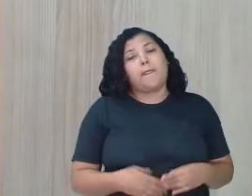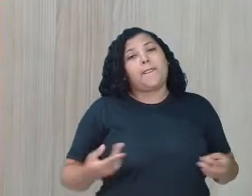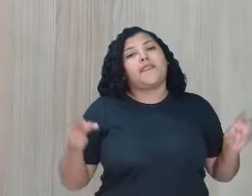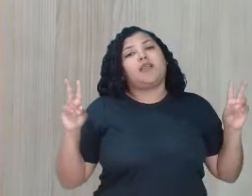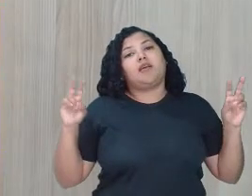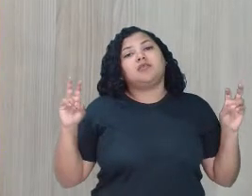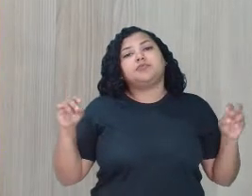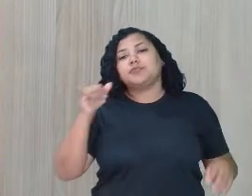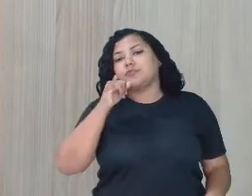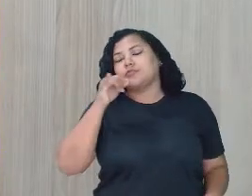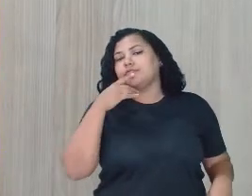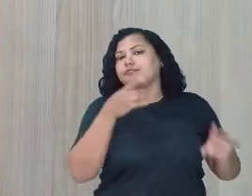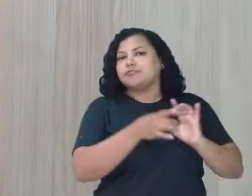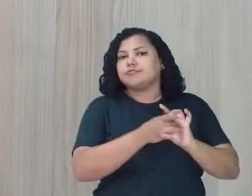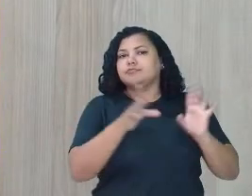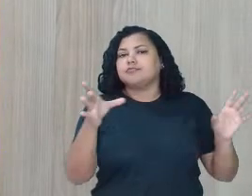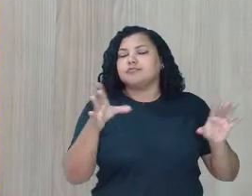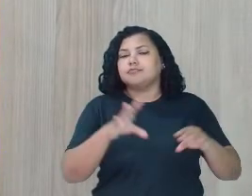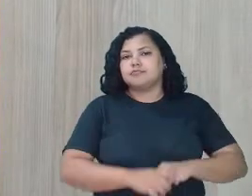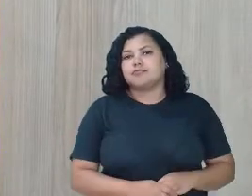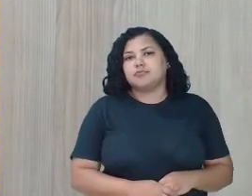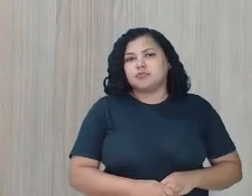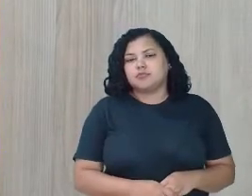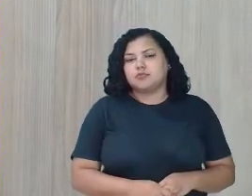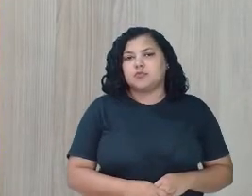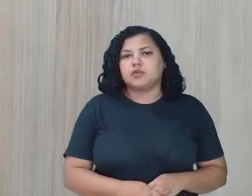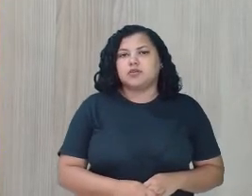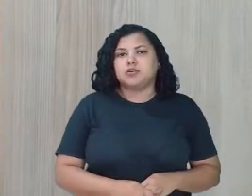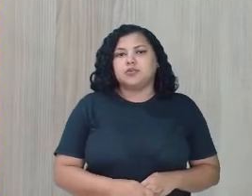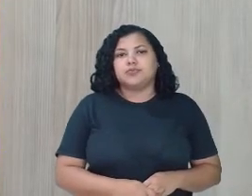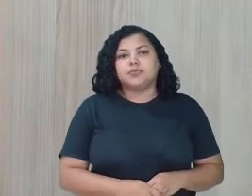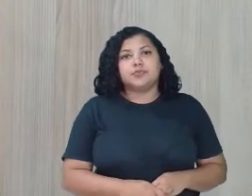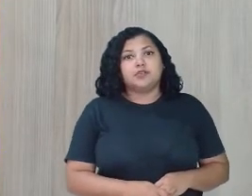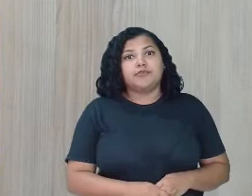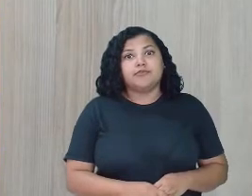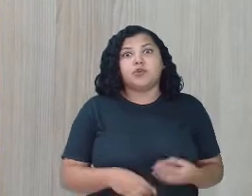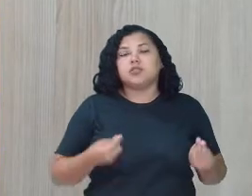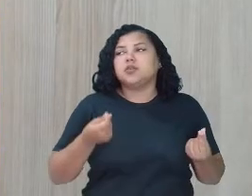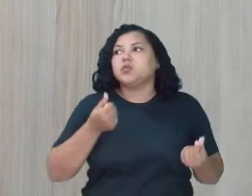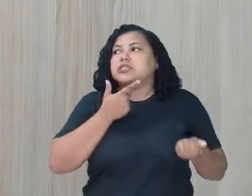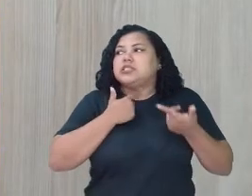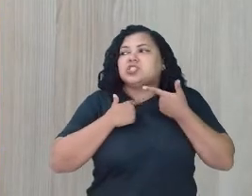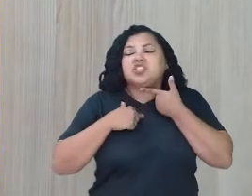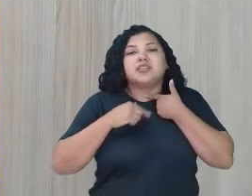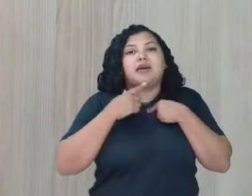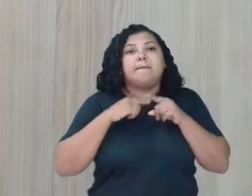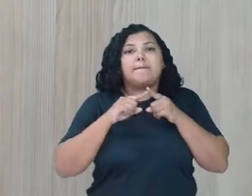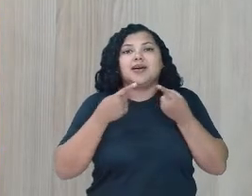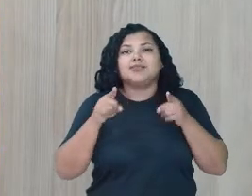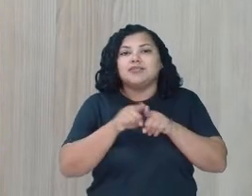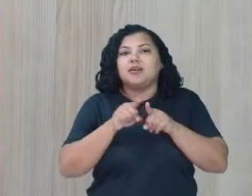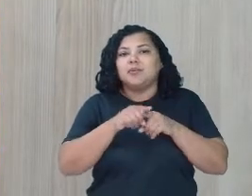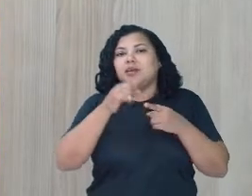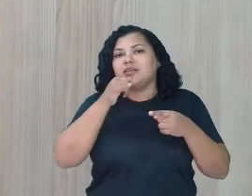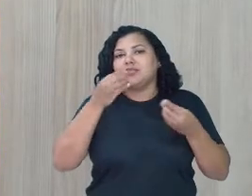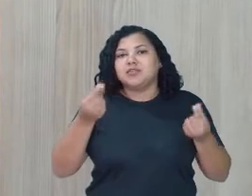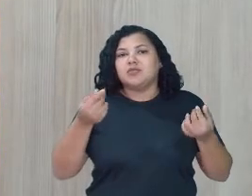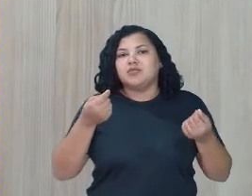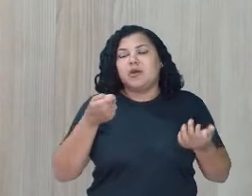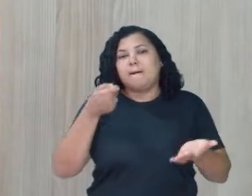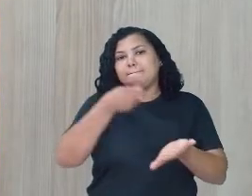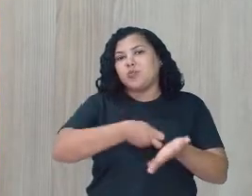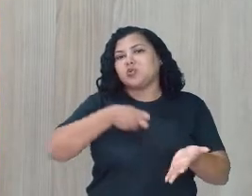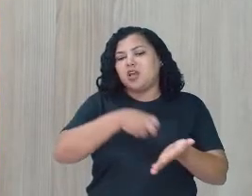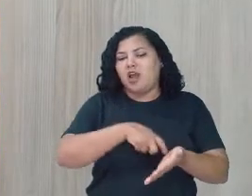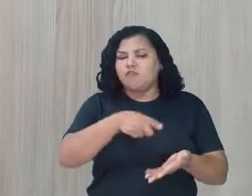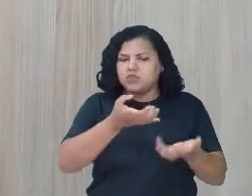né, que a abolição, inclusive, foi tão desejada e, ao mesmo tempo, ela serviu como até punição, né?